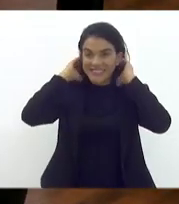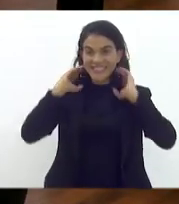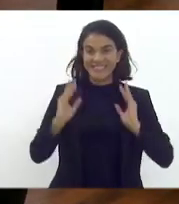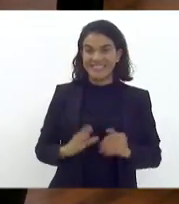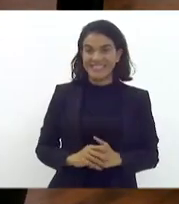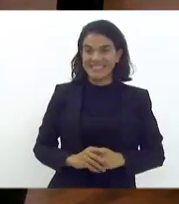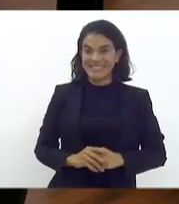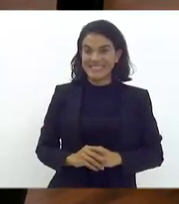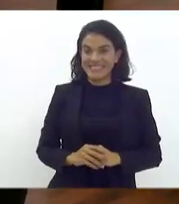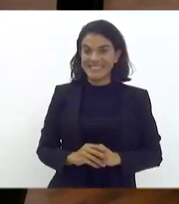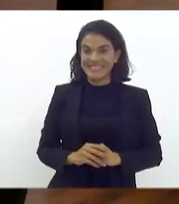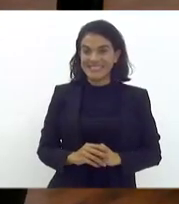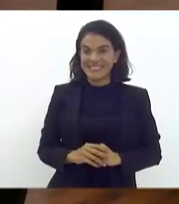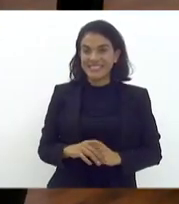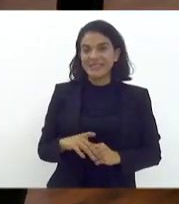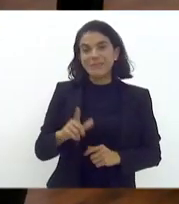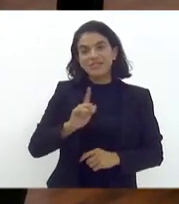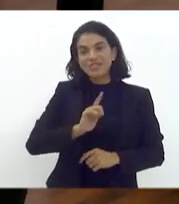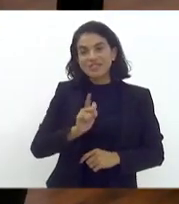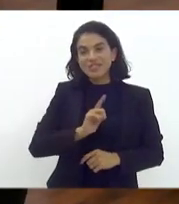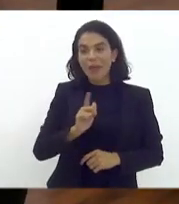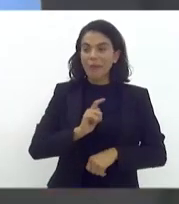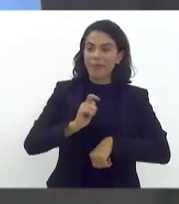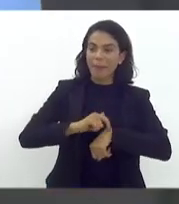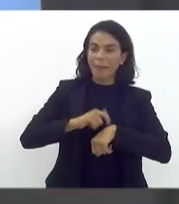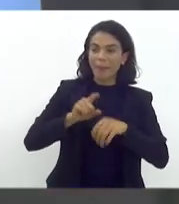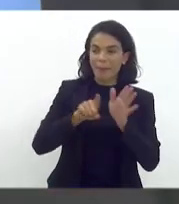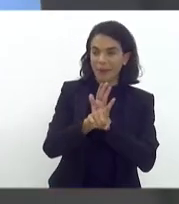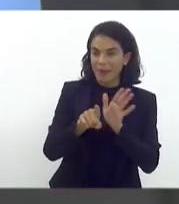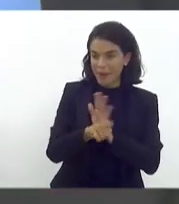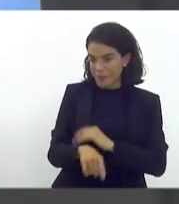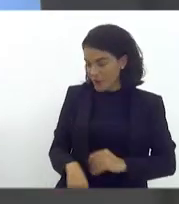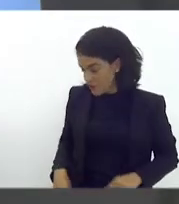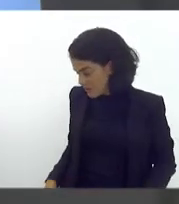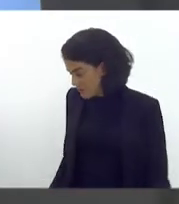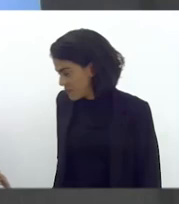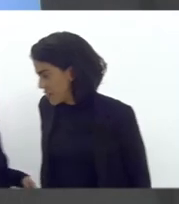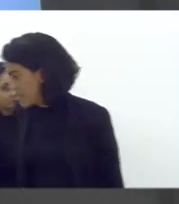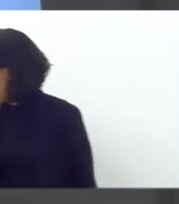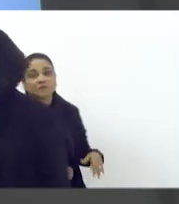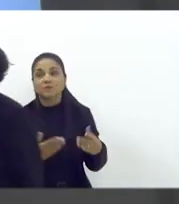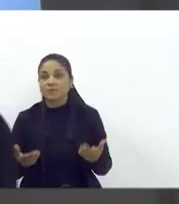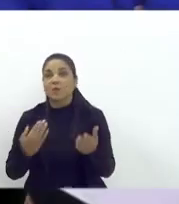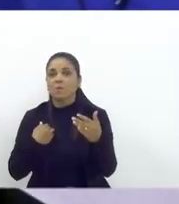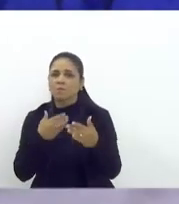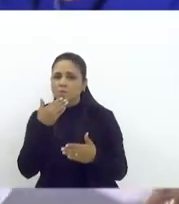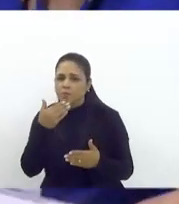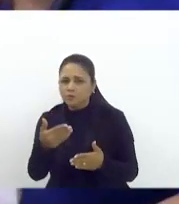só para a gente ter aqui um tempinho para perguntar eu posso pedir